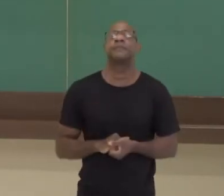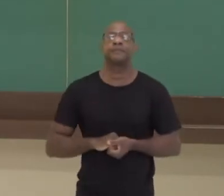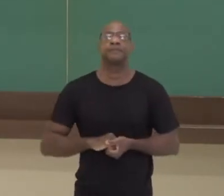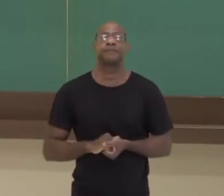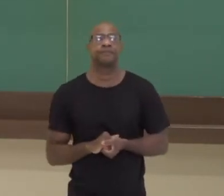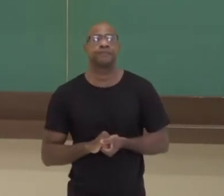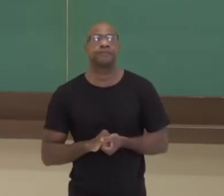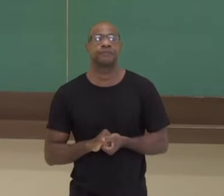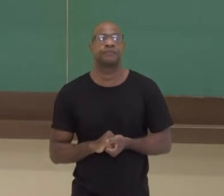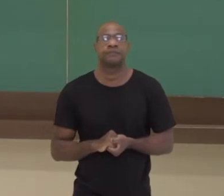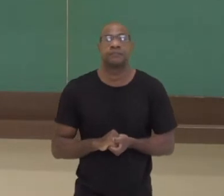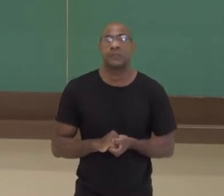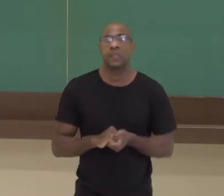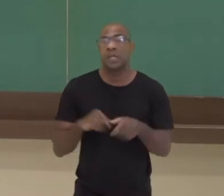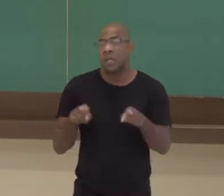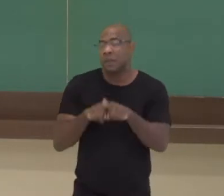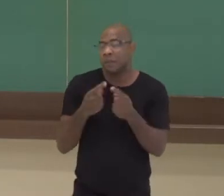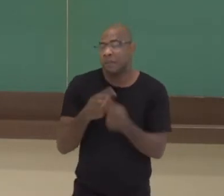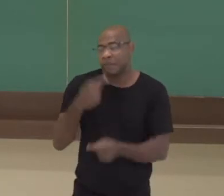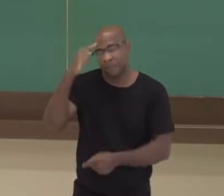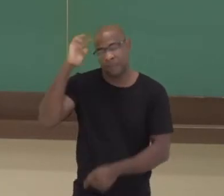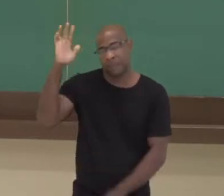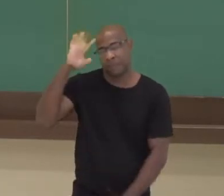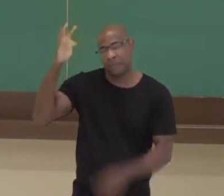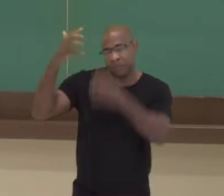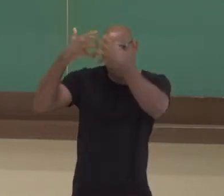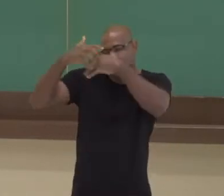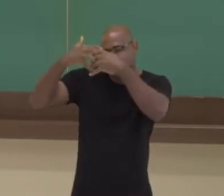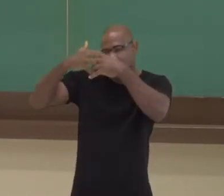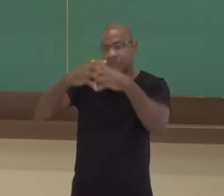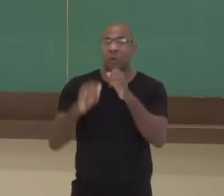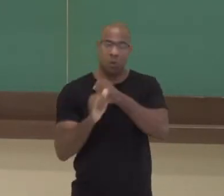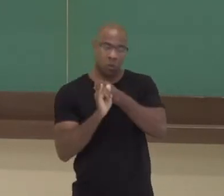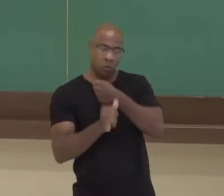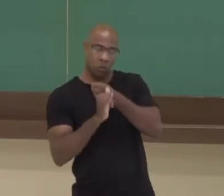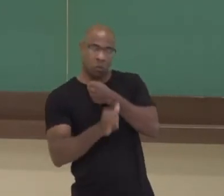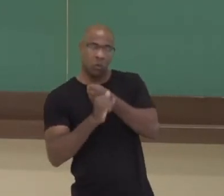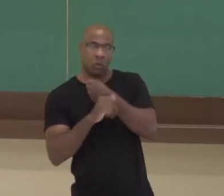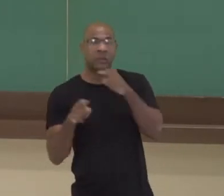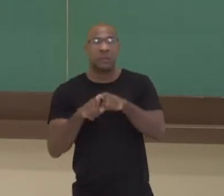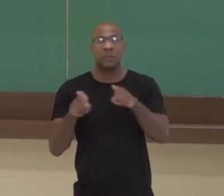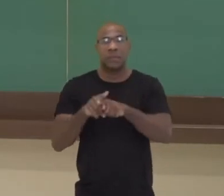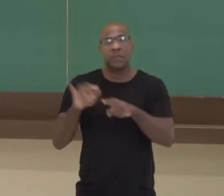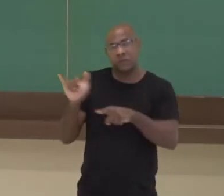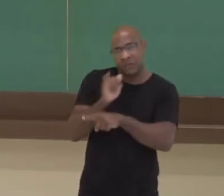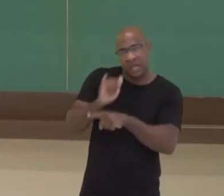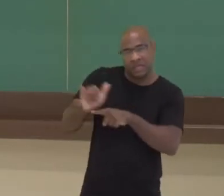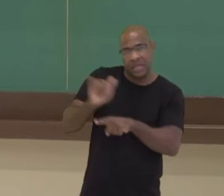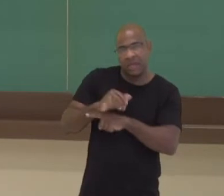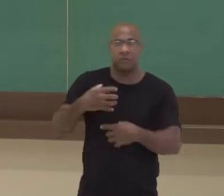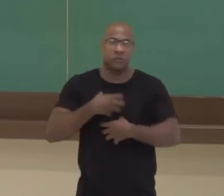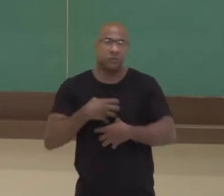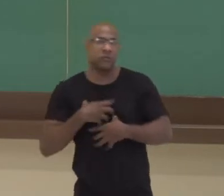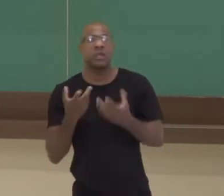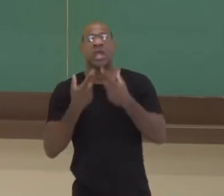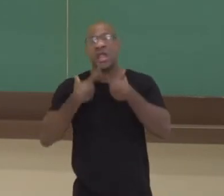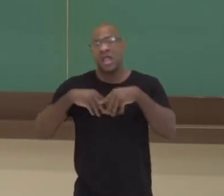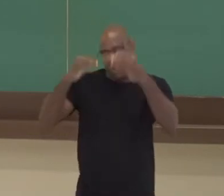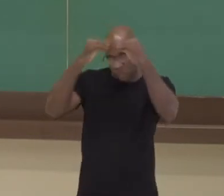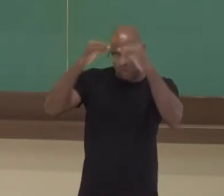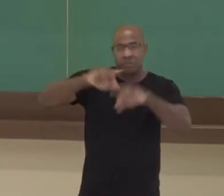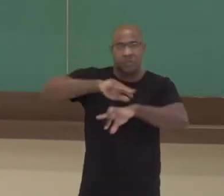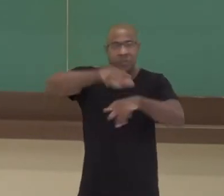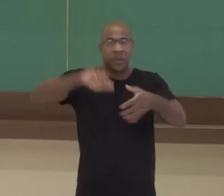implícitas. Refletir sobre a crônica, identificando recursos e estilo de linguagem. Olha